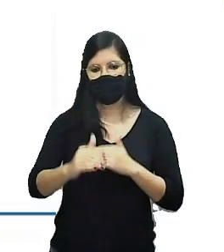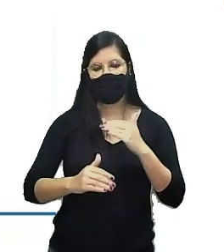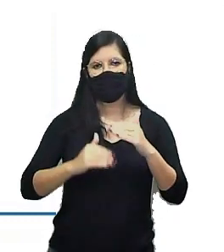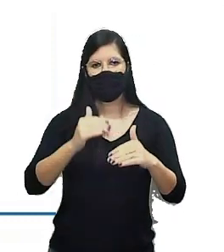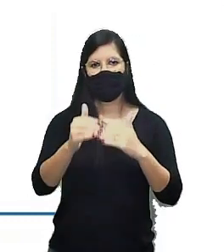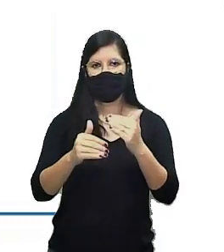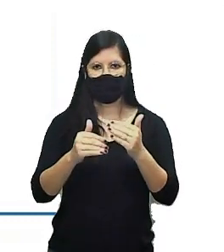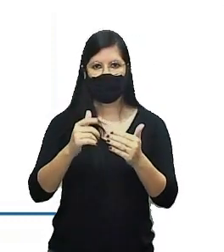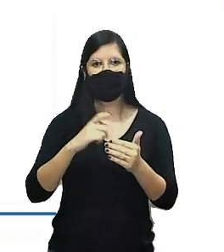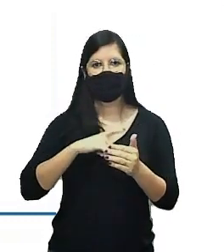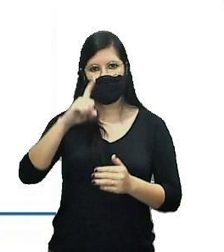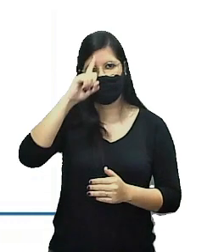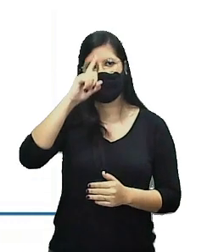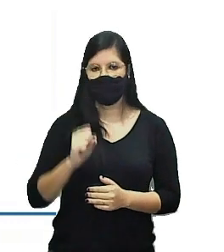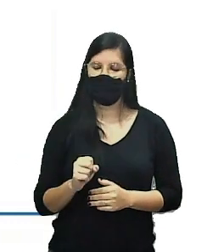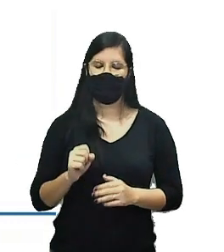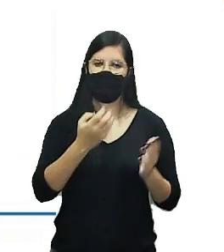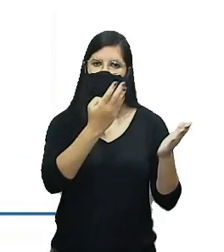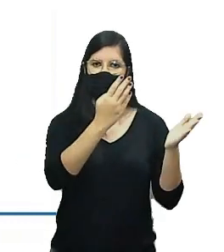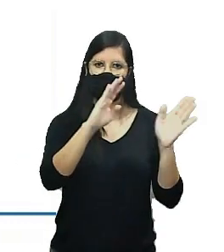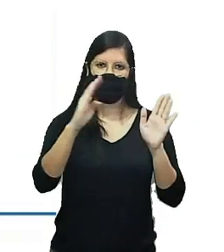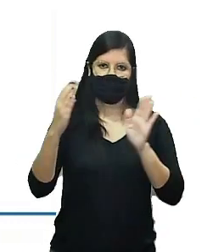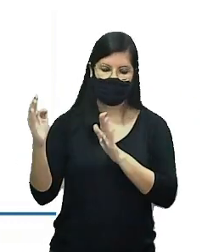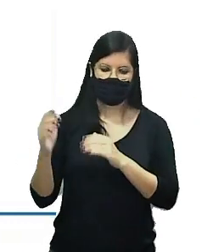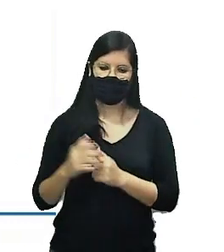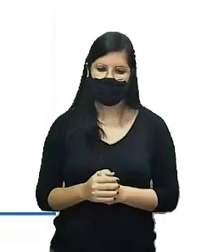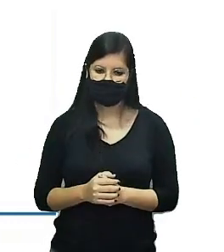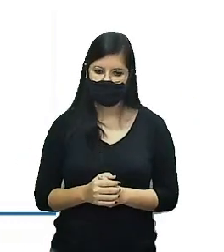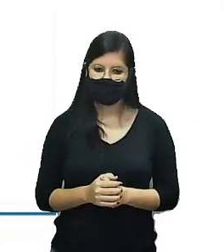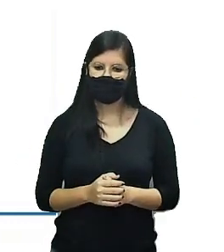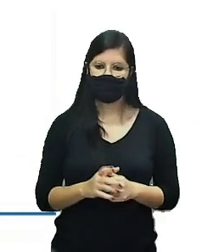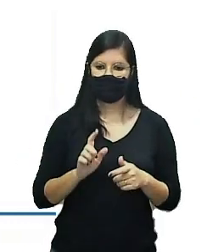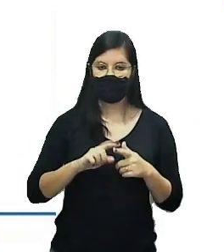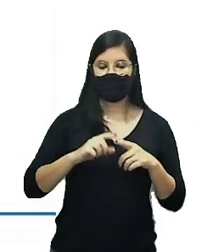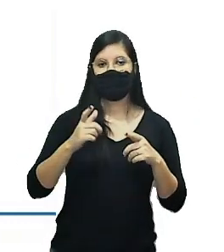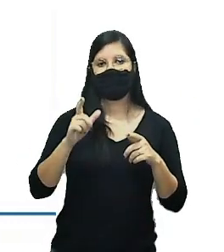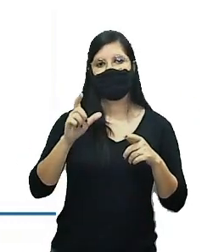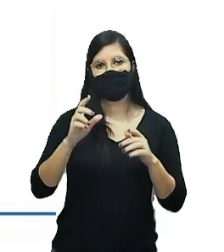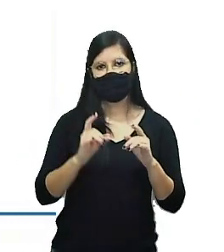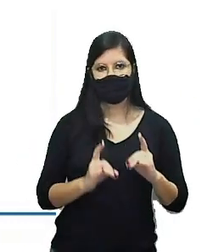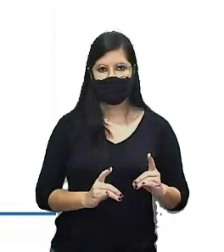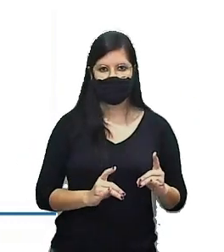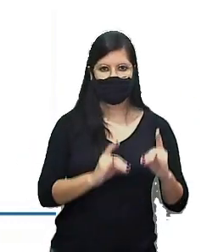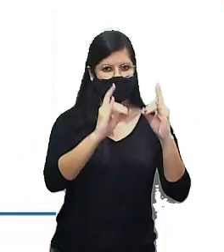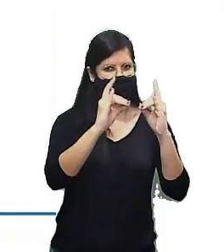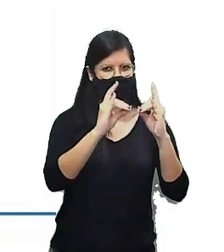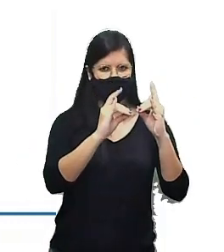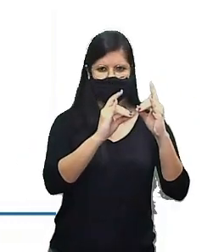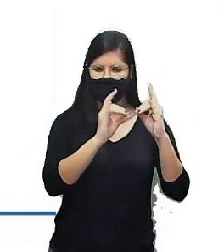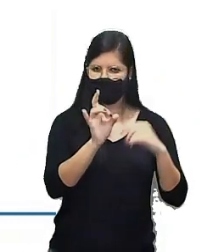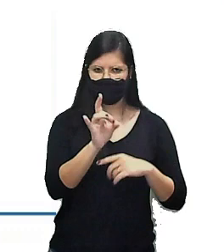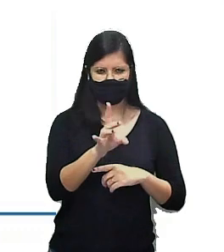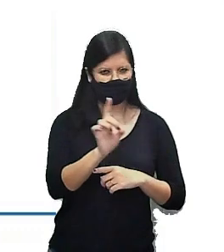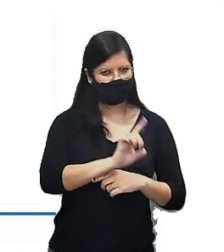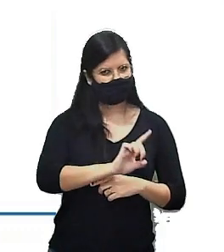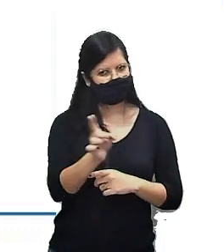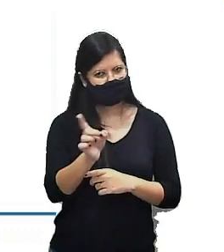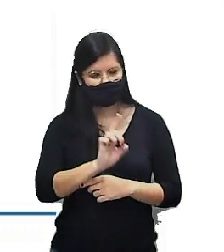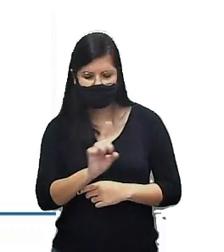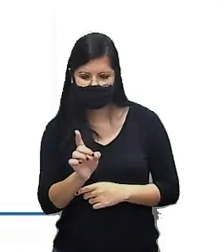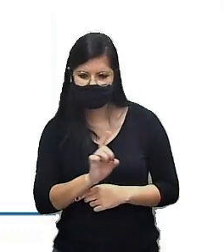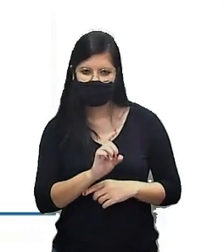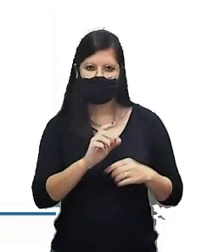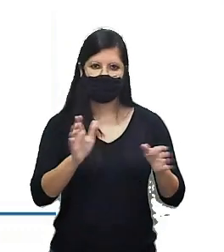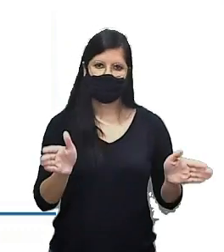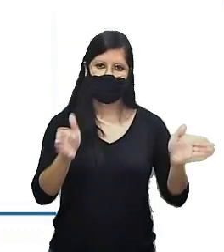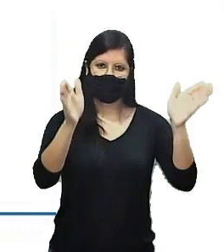inclusive decisórios dentro da biblioteca. Né? A biblioteca não mais como apenas um prédio, não mais apenas como um conjunto de